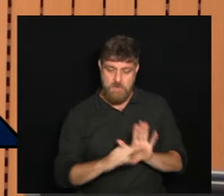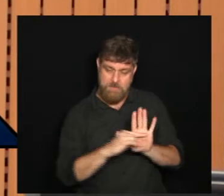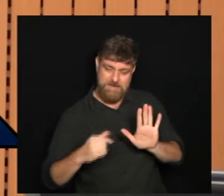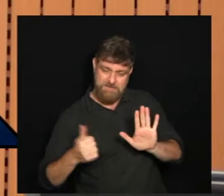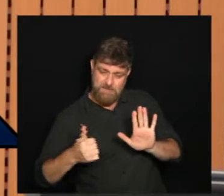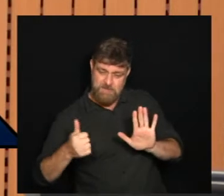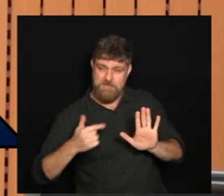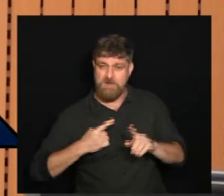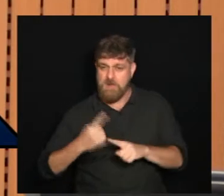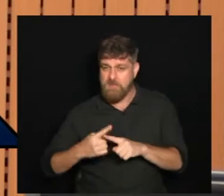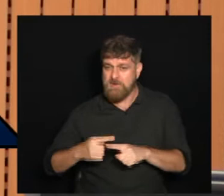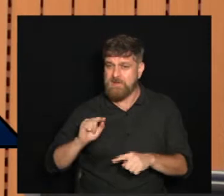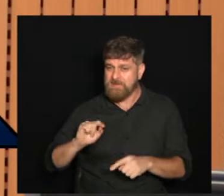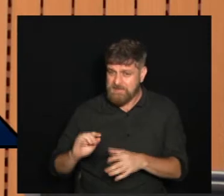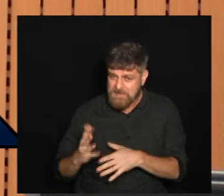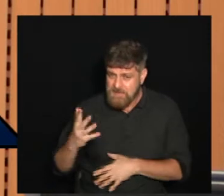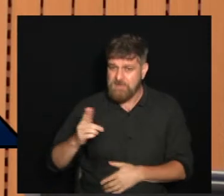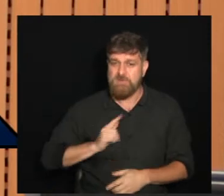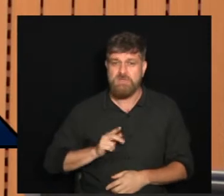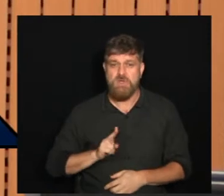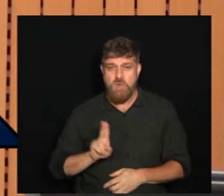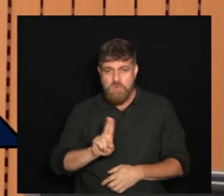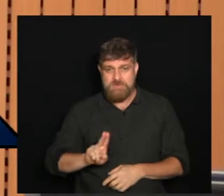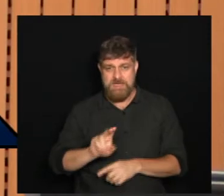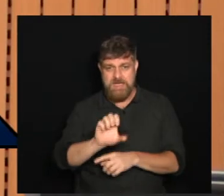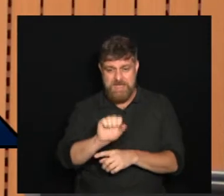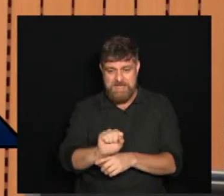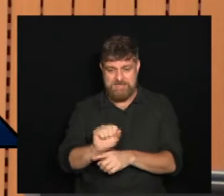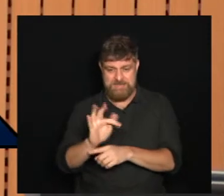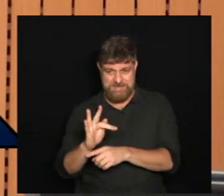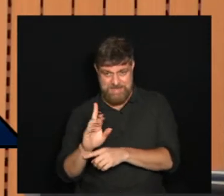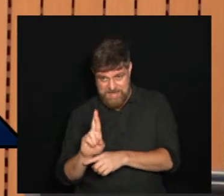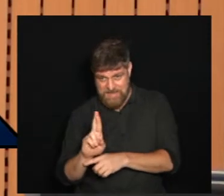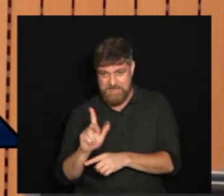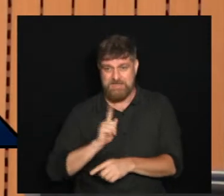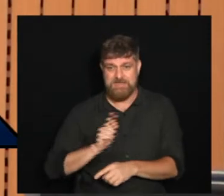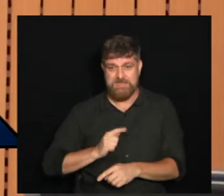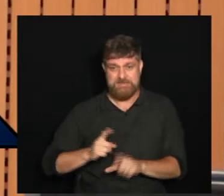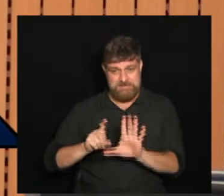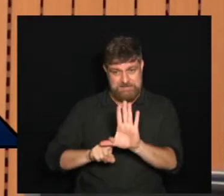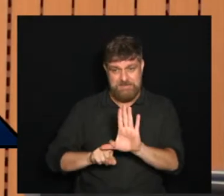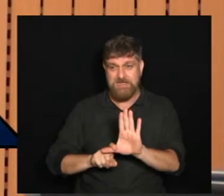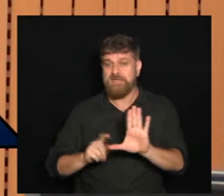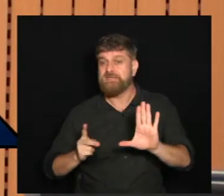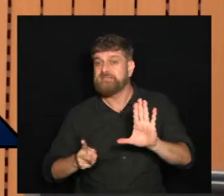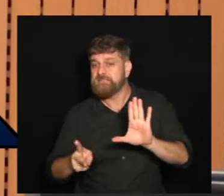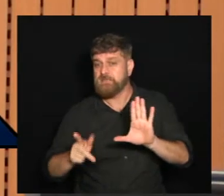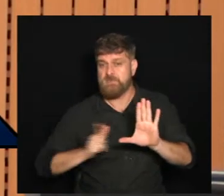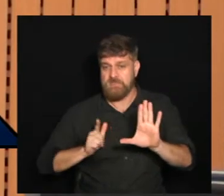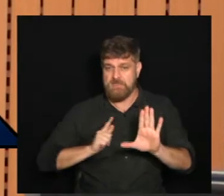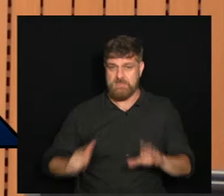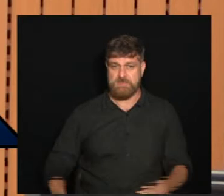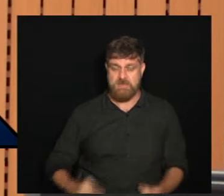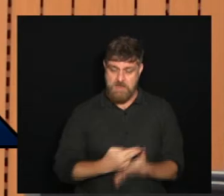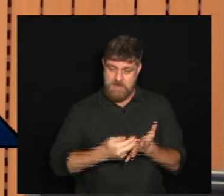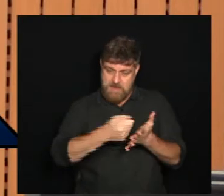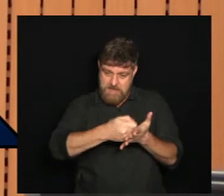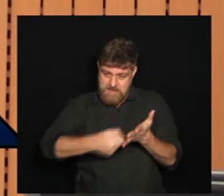a consequente possibilidade de utilização do SDR dependerá sempre da aprovação de